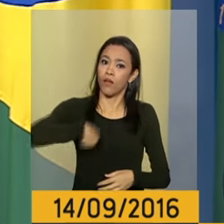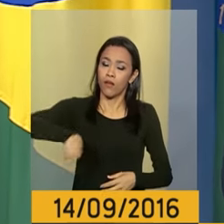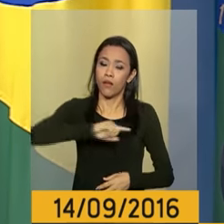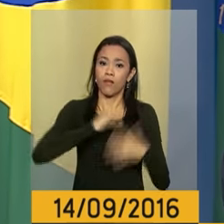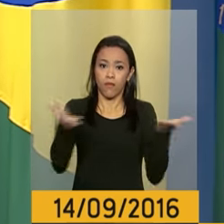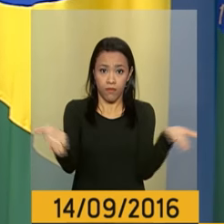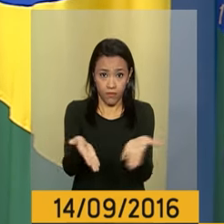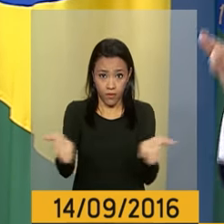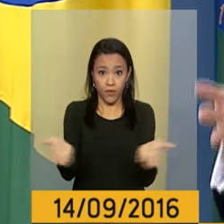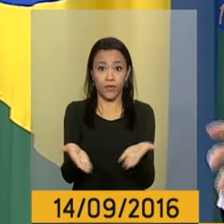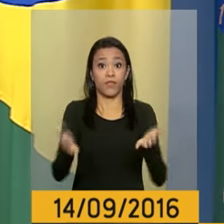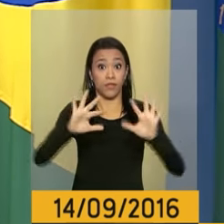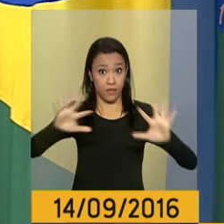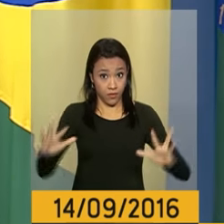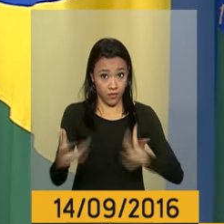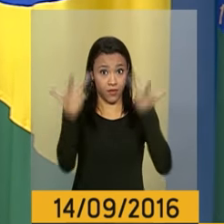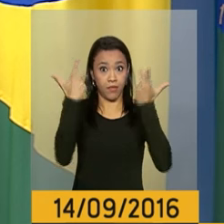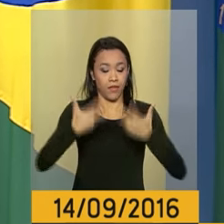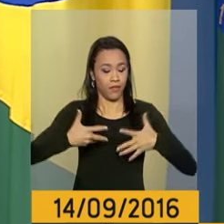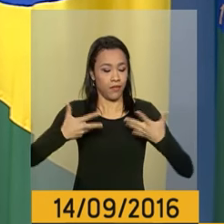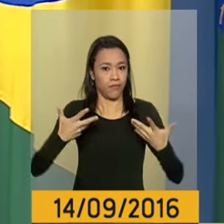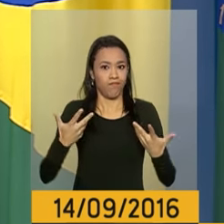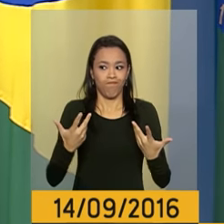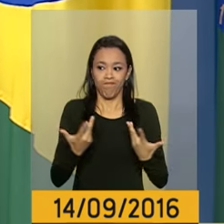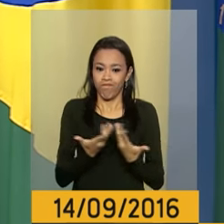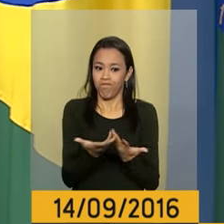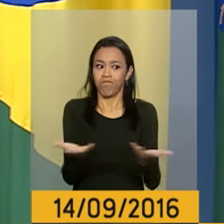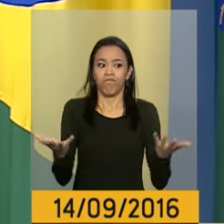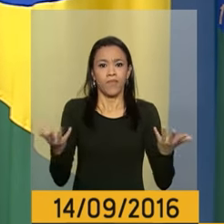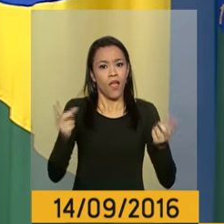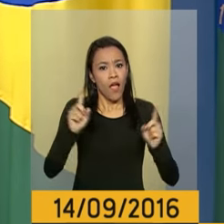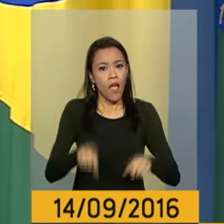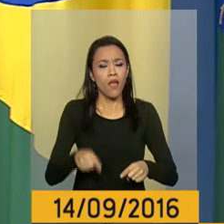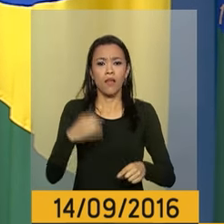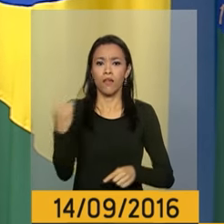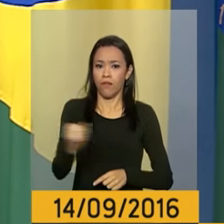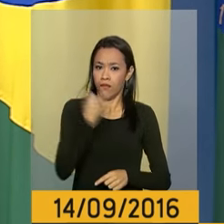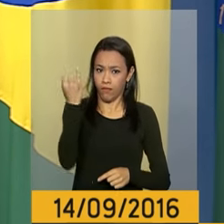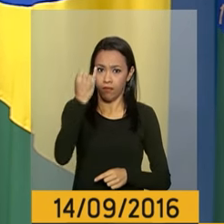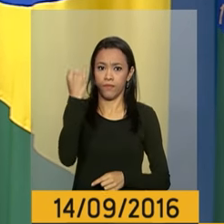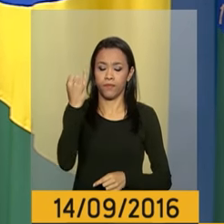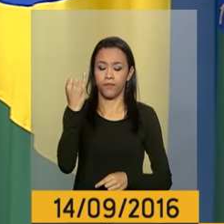hoje celebramos com grande alegria cívica, são da maior importância.